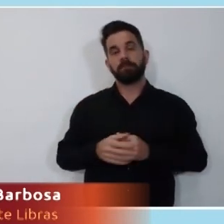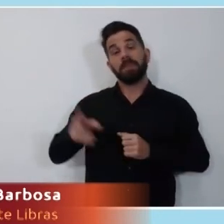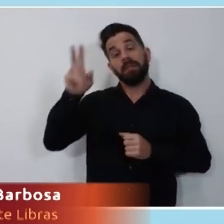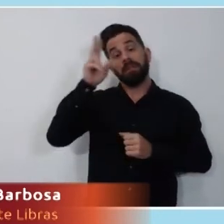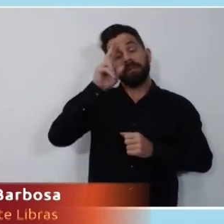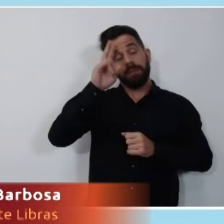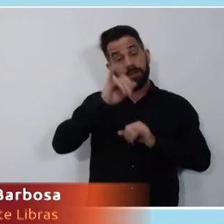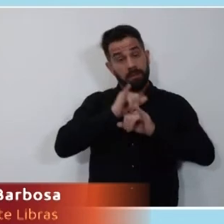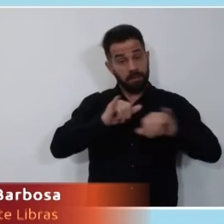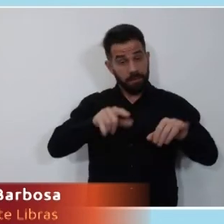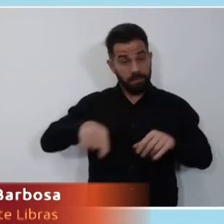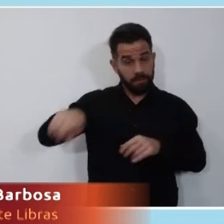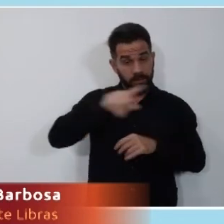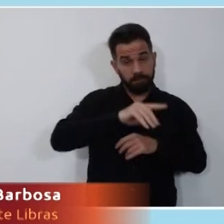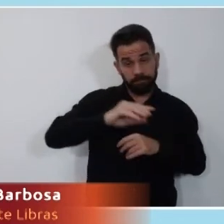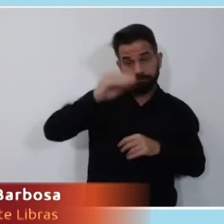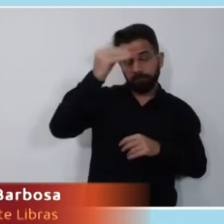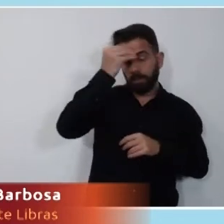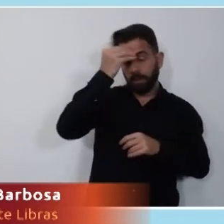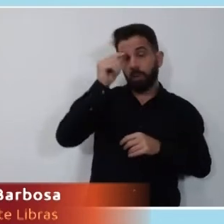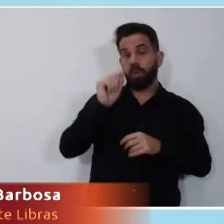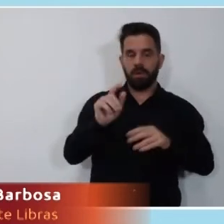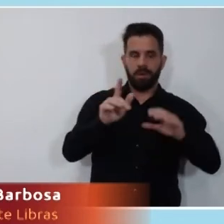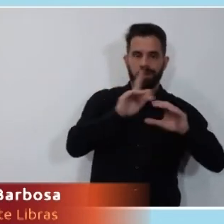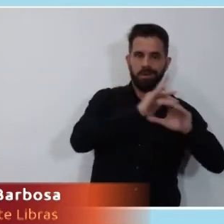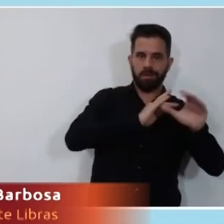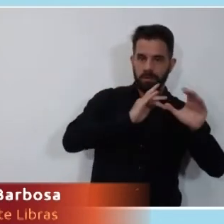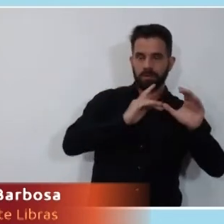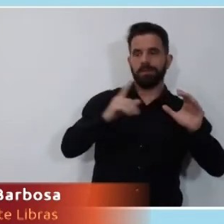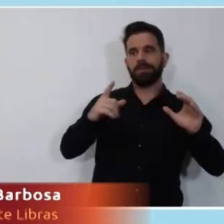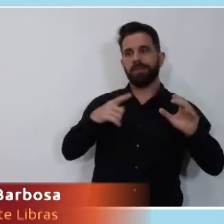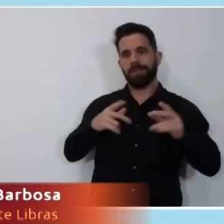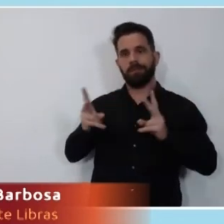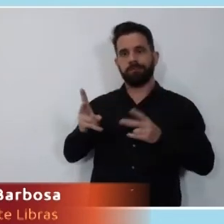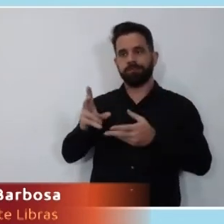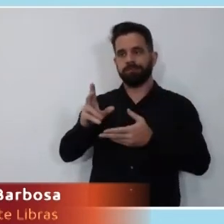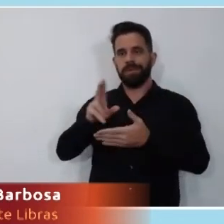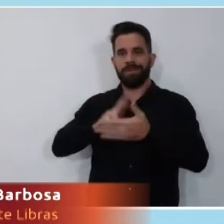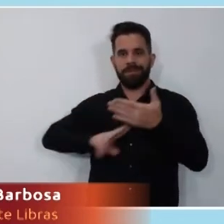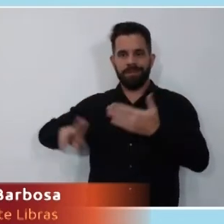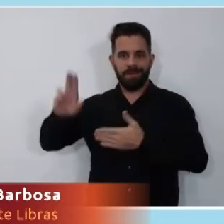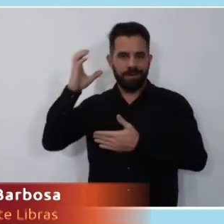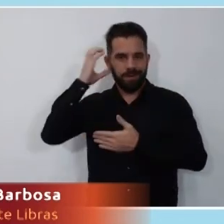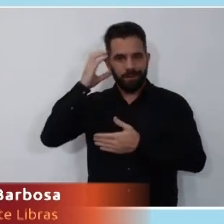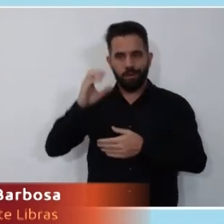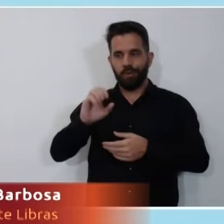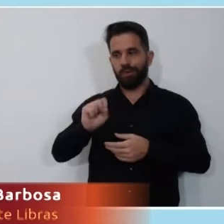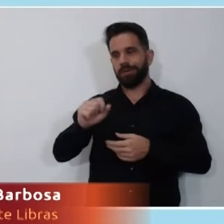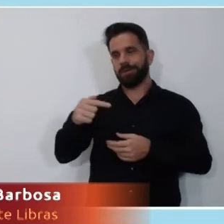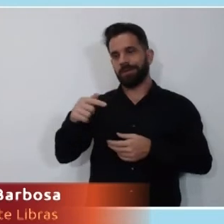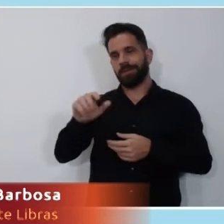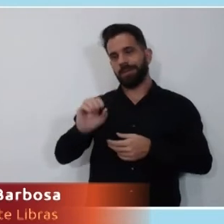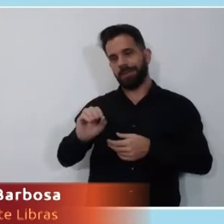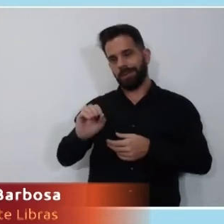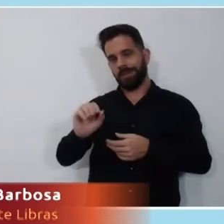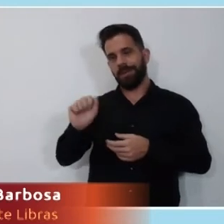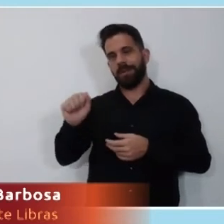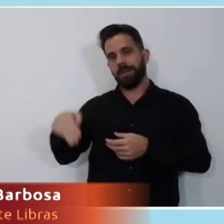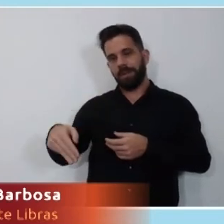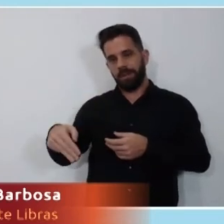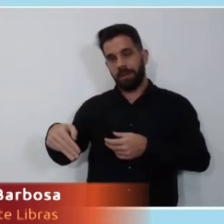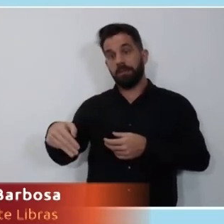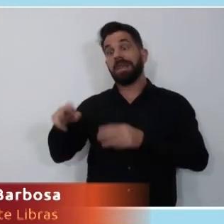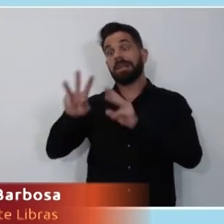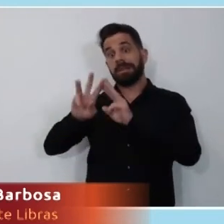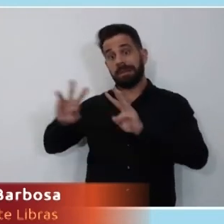Conexões vai para a Rádio Universitária, nos 870 AM, também no site da rádio e no aplicativo Minha UFG,